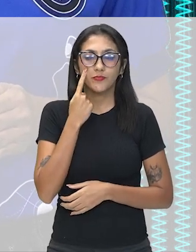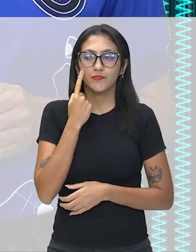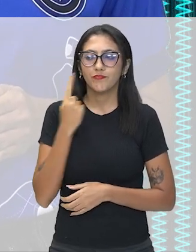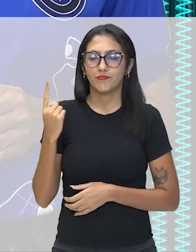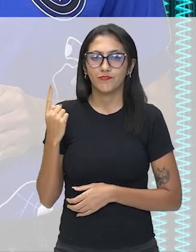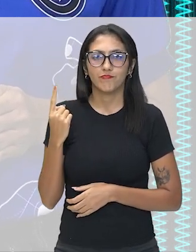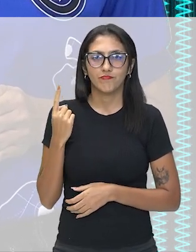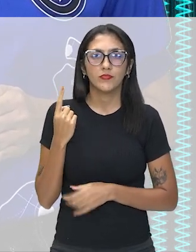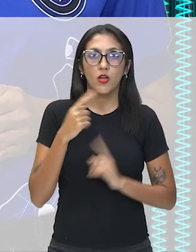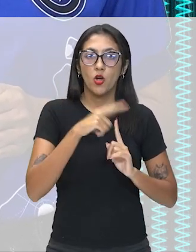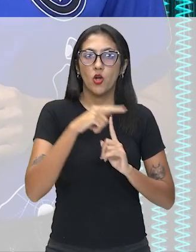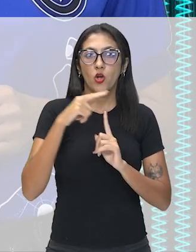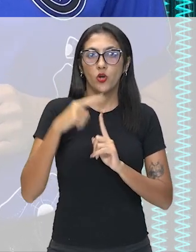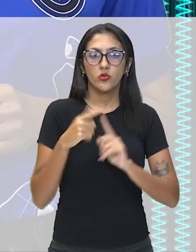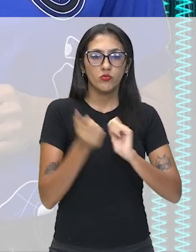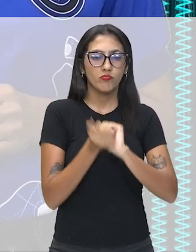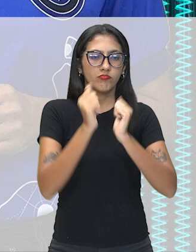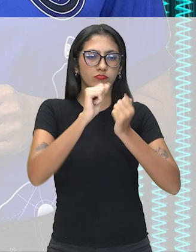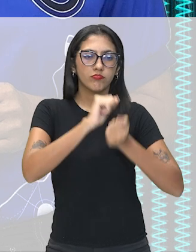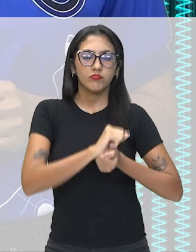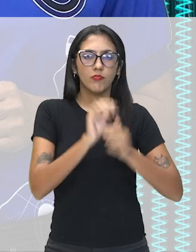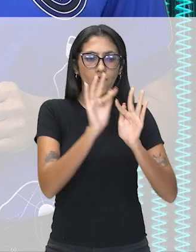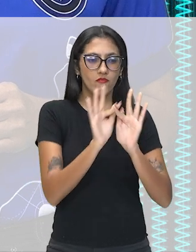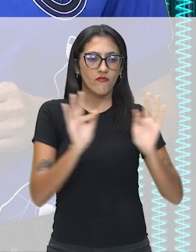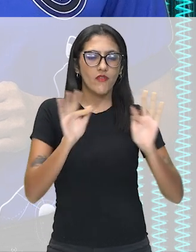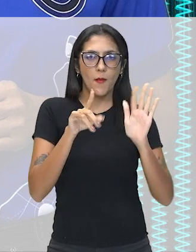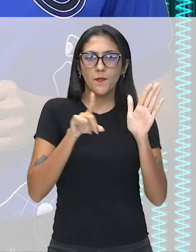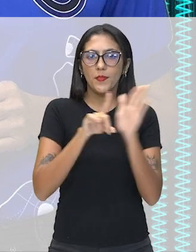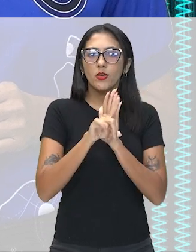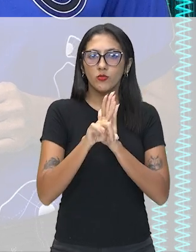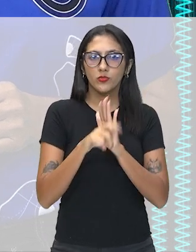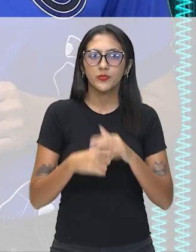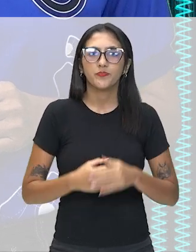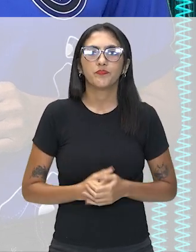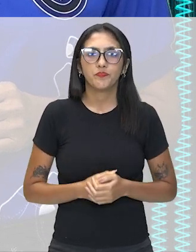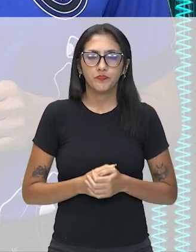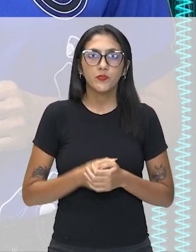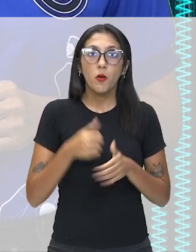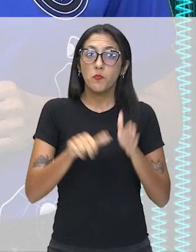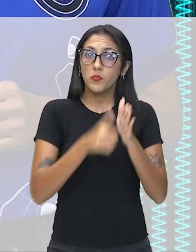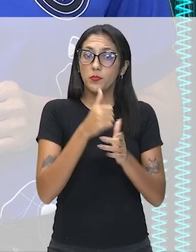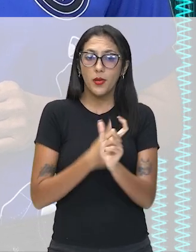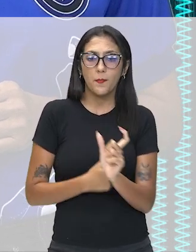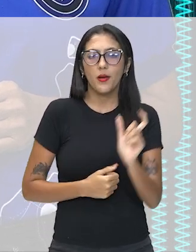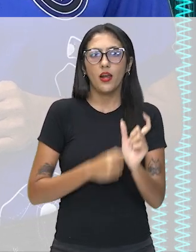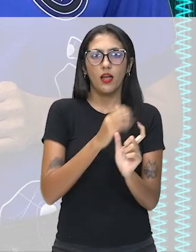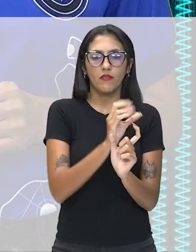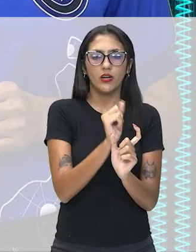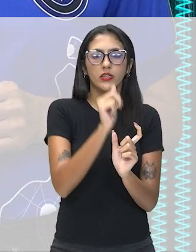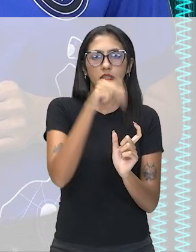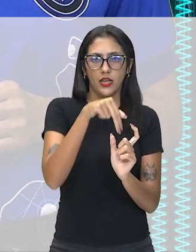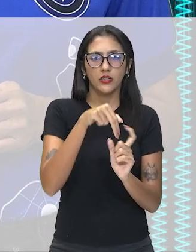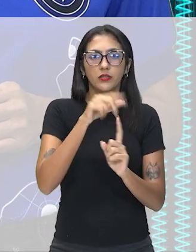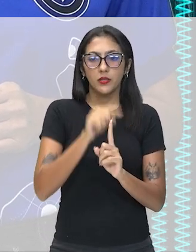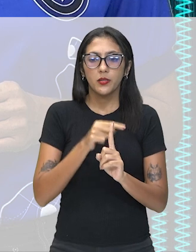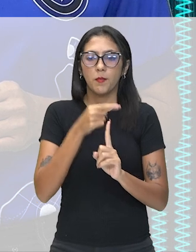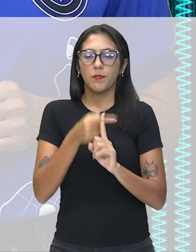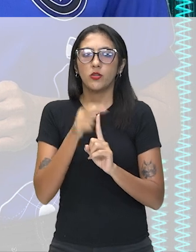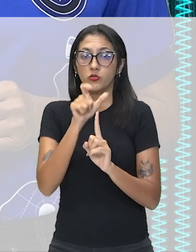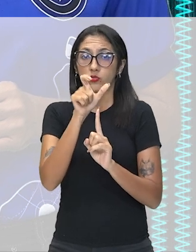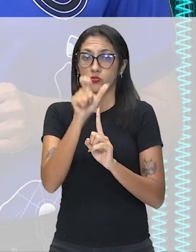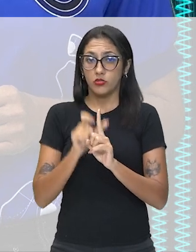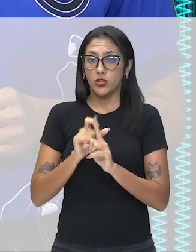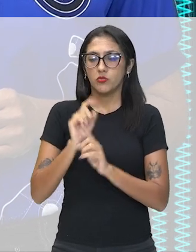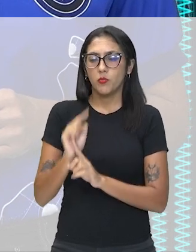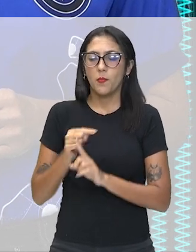forma interrogativa, os nossos elementos sempre para a gente lembrar quais são, né? Então, primeiro começando o can, depois o sujeito e fechando com o